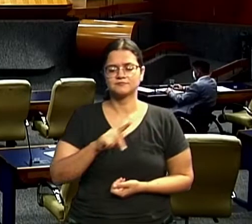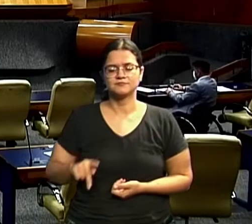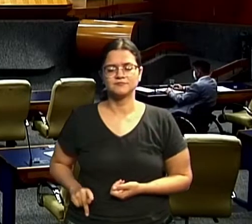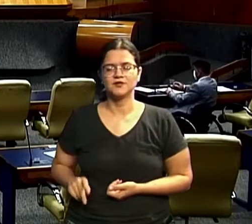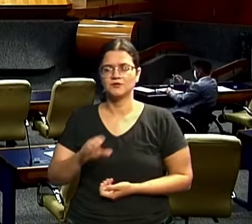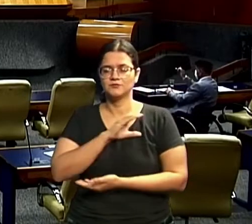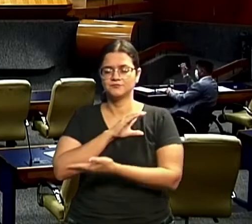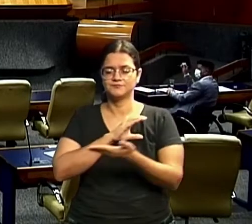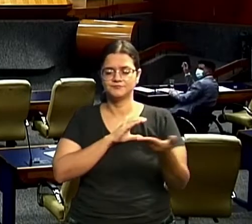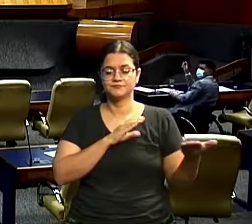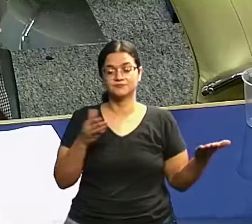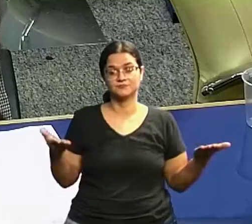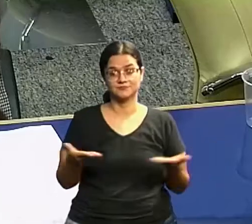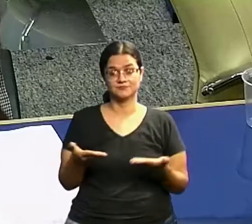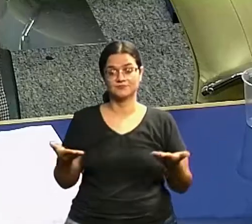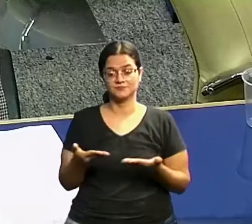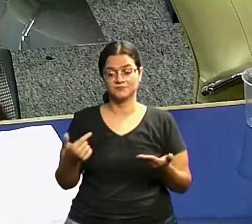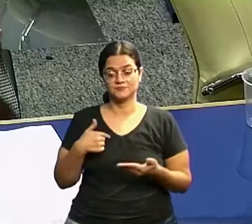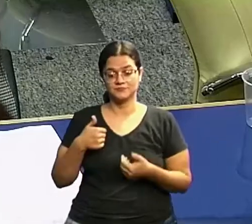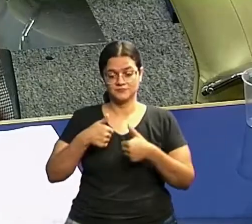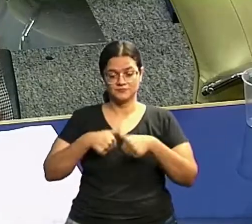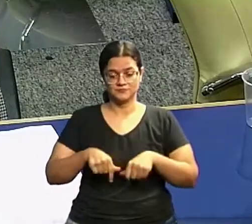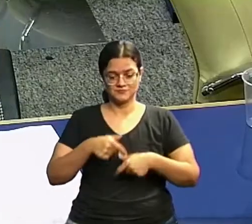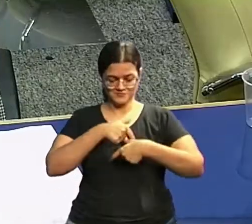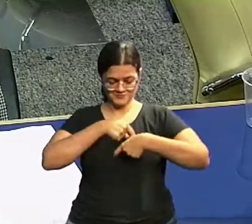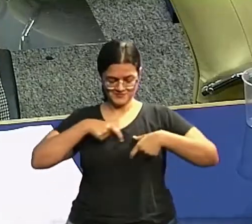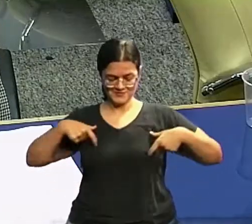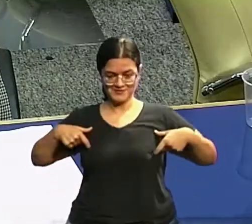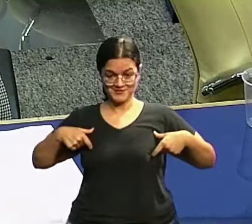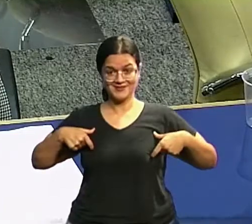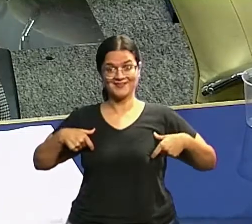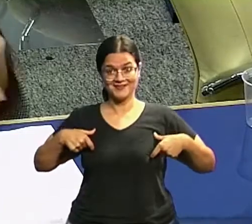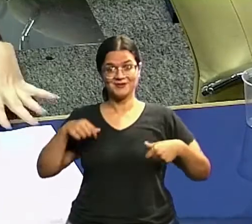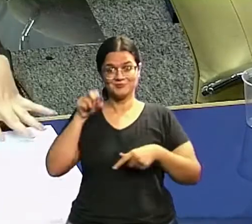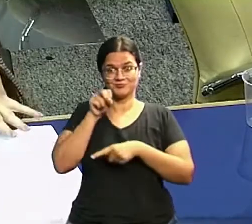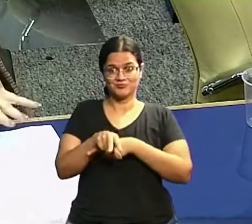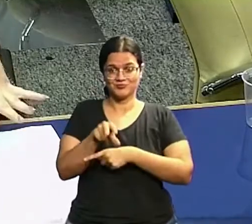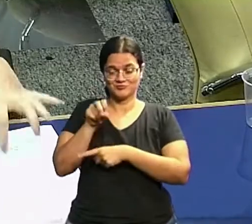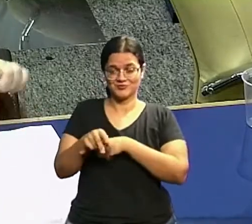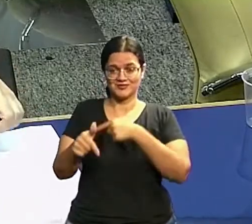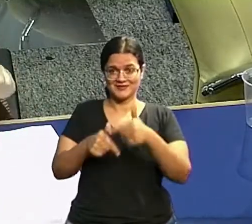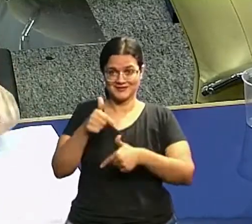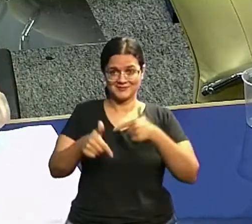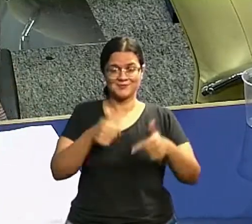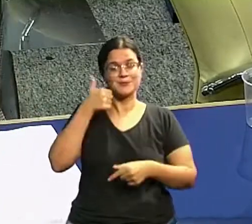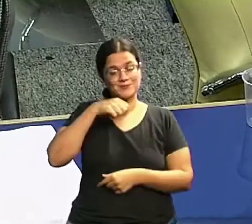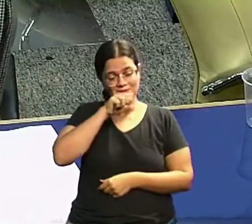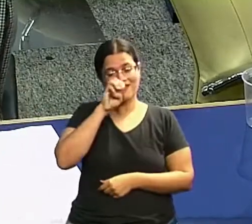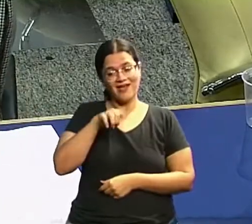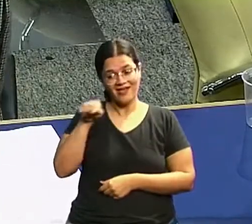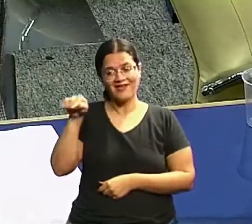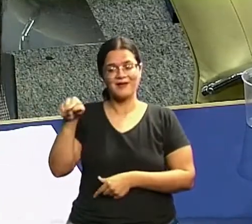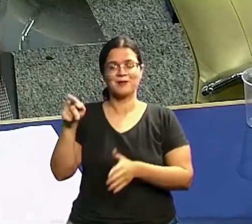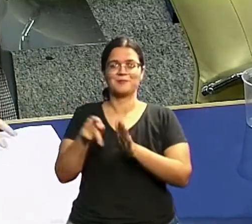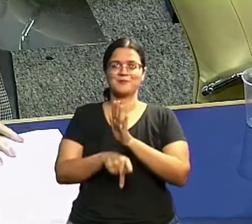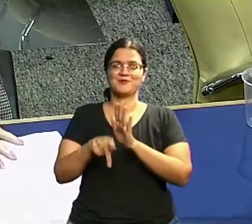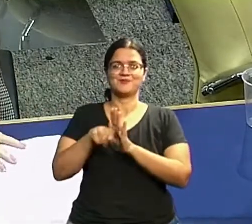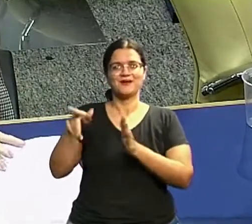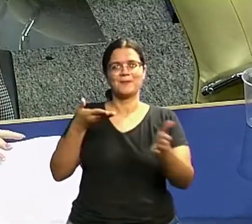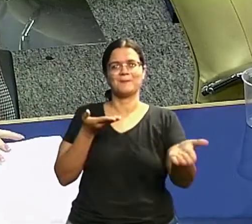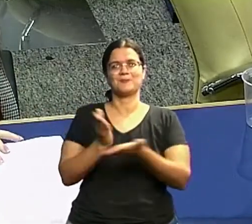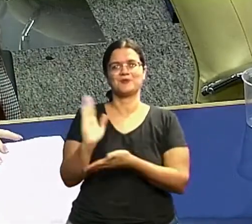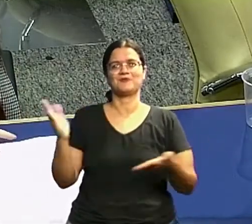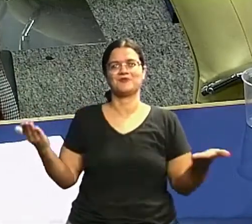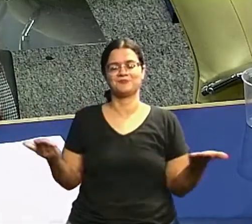Presidente, colegas, hoje eu estou com a camiseta Empregue uma Mãe, que é desse projeto que o parlamento acabou